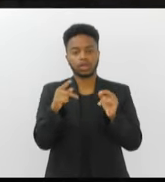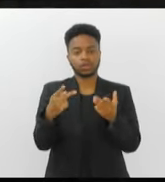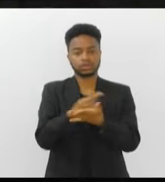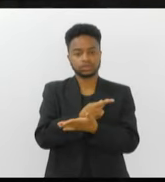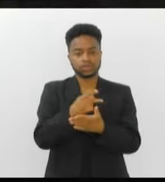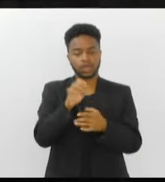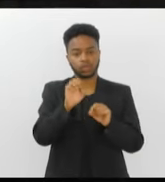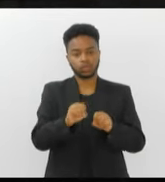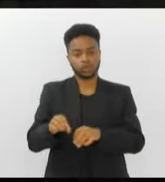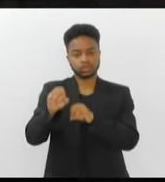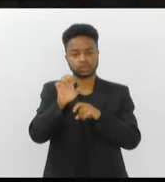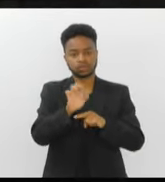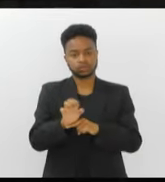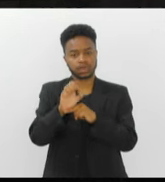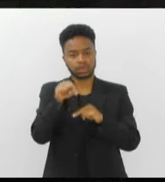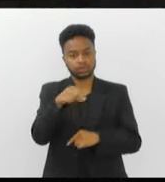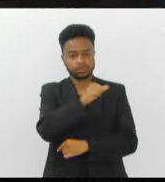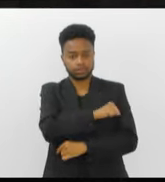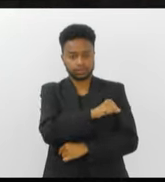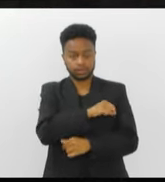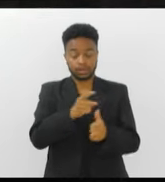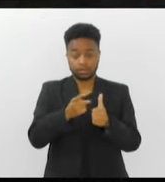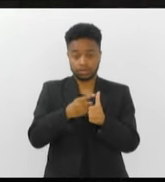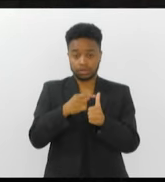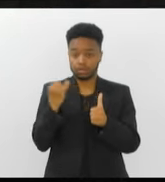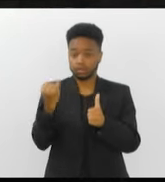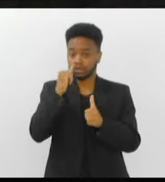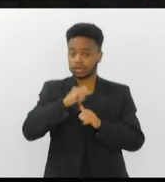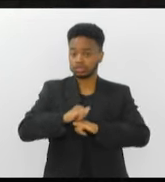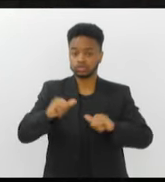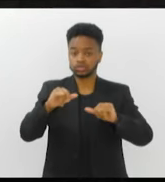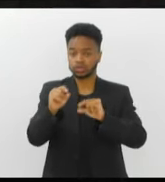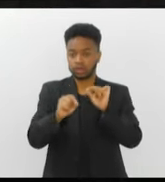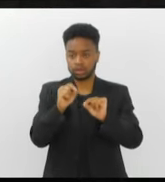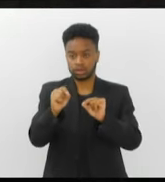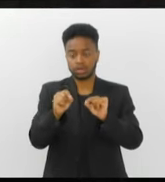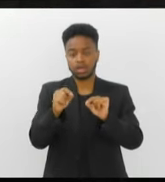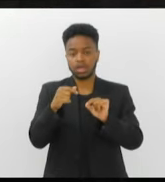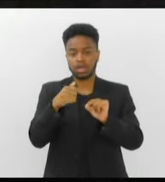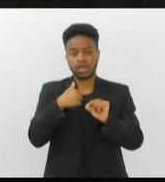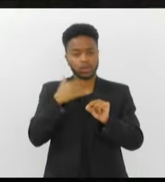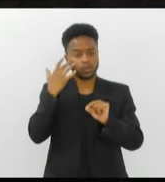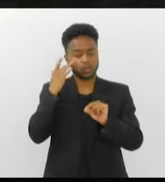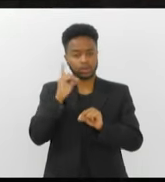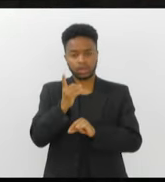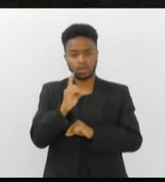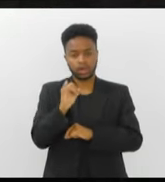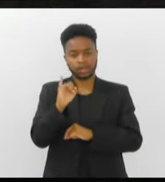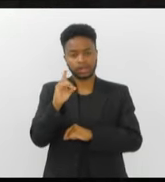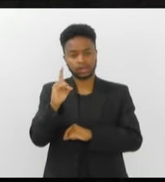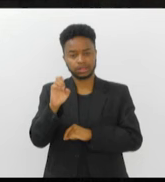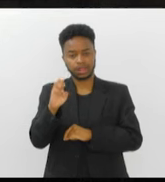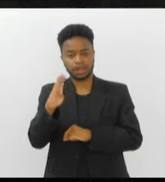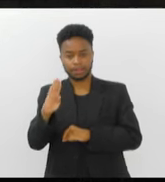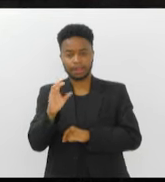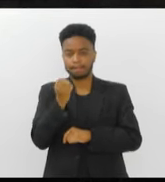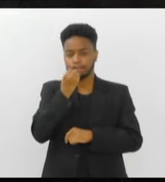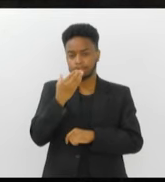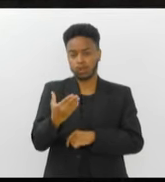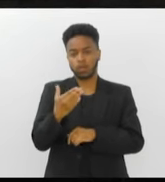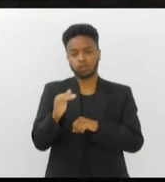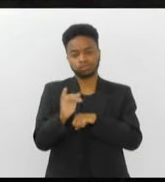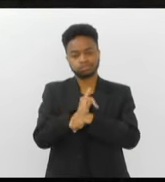Janeiro. Em primeiro lugar, é importante destacar, não considero o IDEB um bom mecanismo de